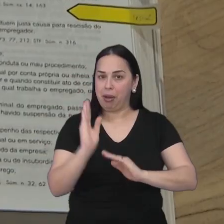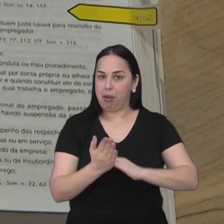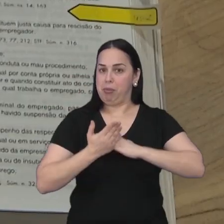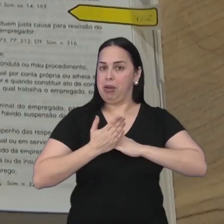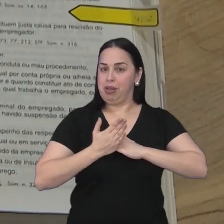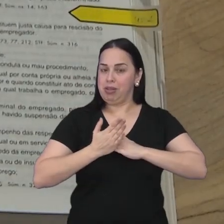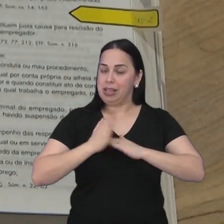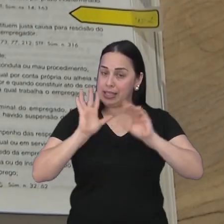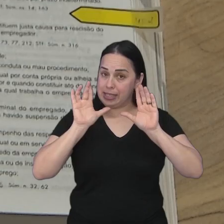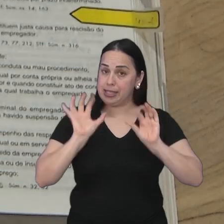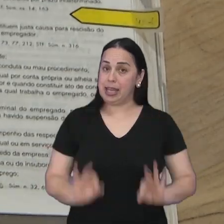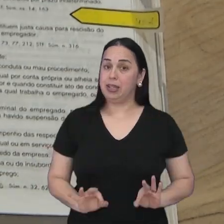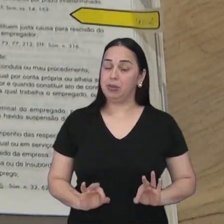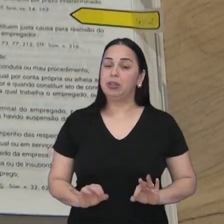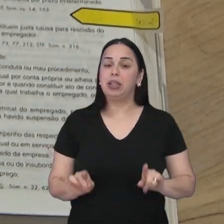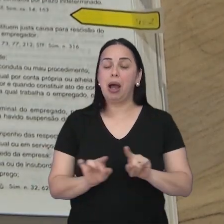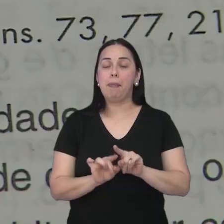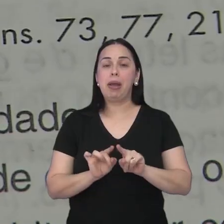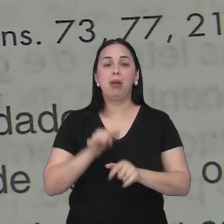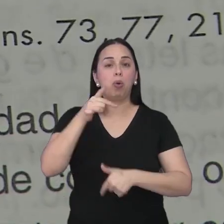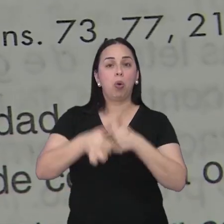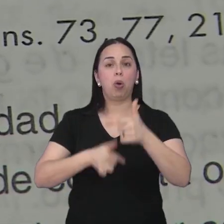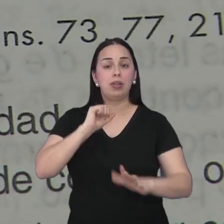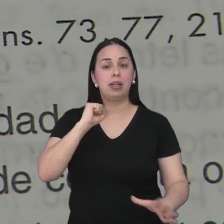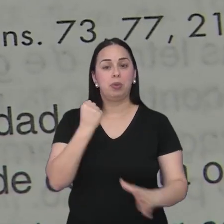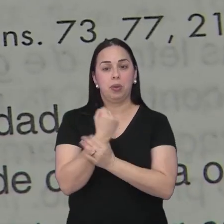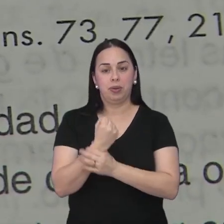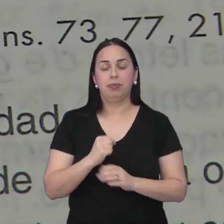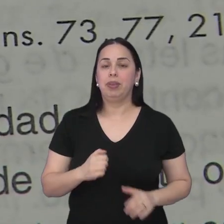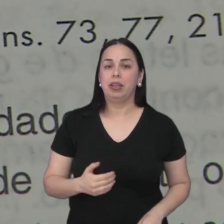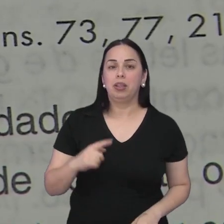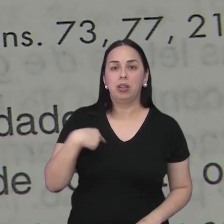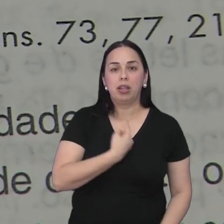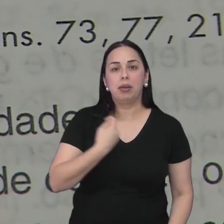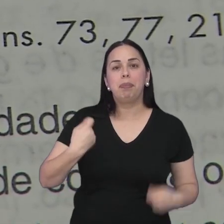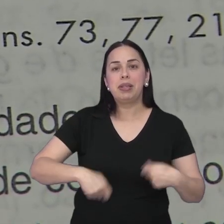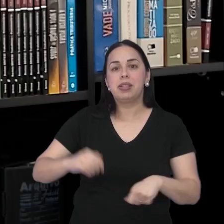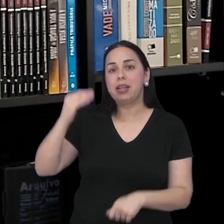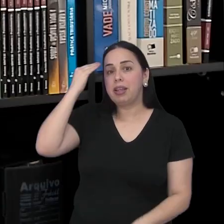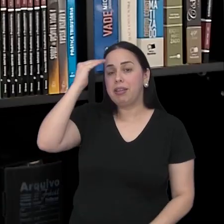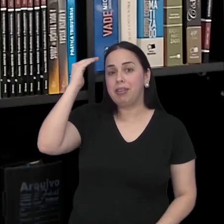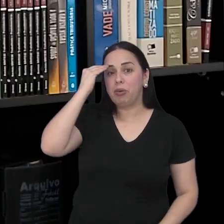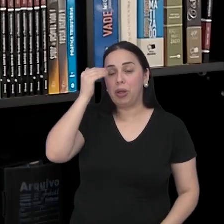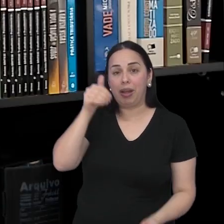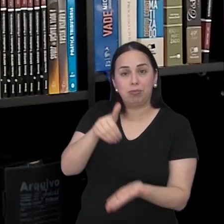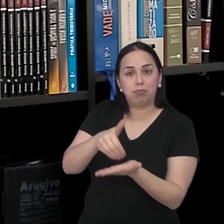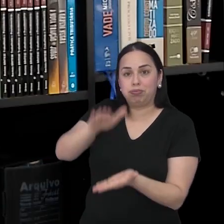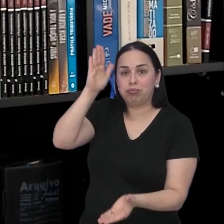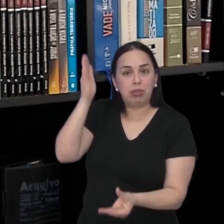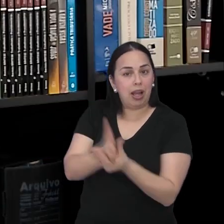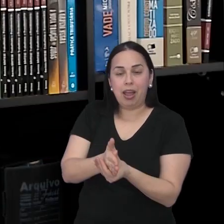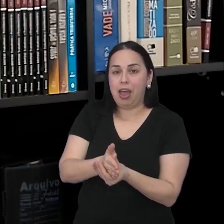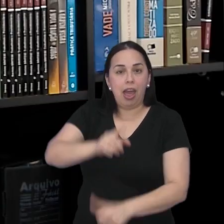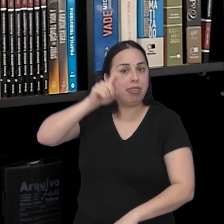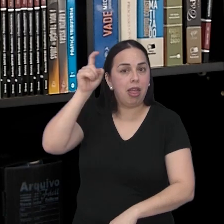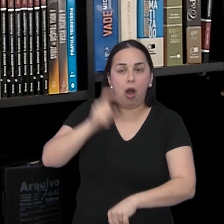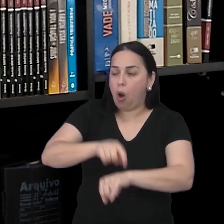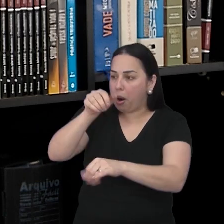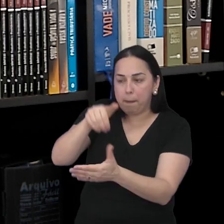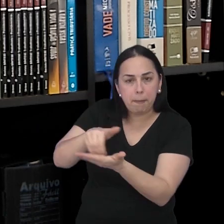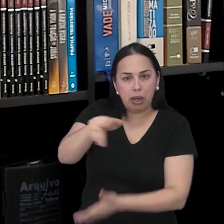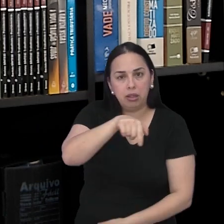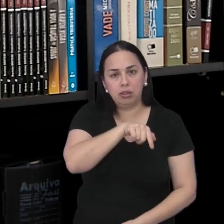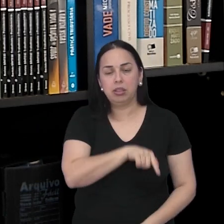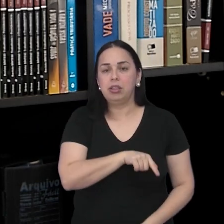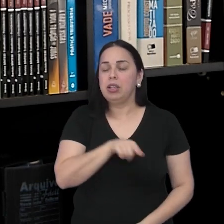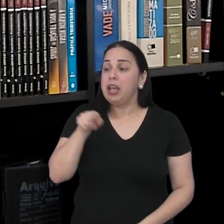direitos pode dar ao funcionário proteção legal e segurança no exercício do trabalho. É importante entender que a justa causa ela é imediata. A